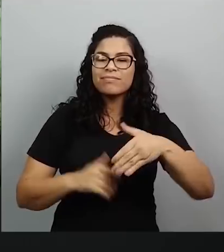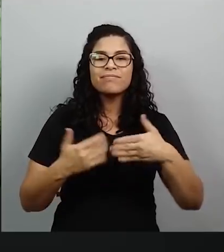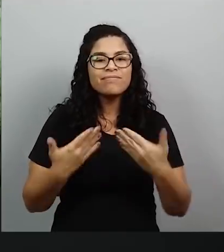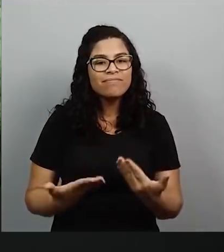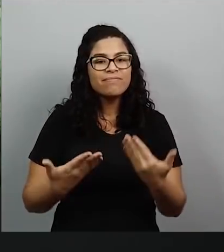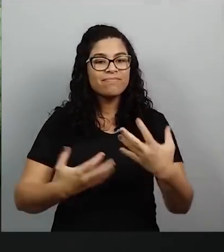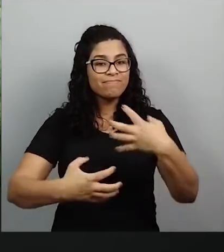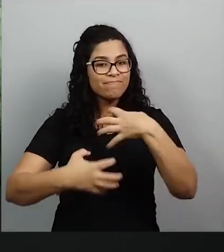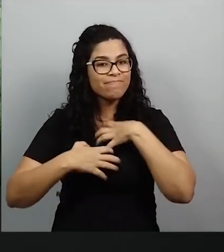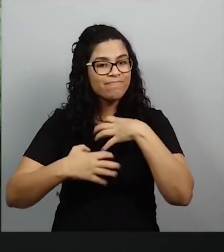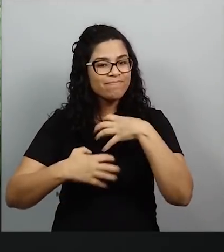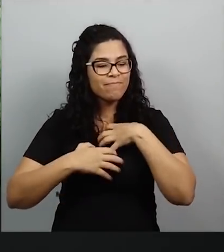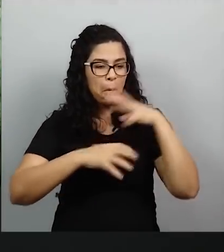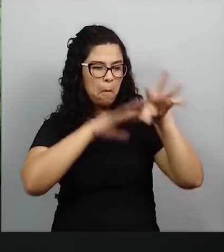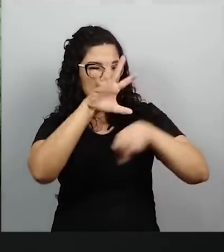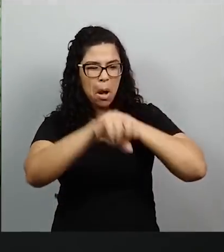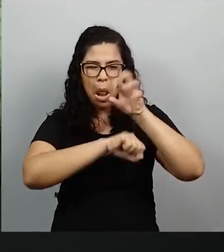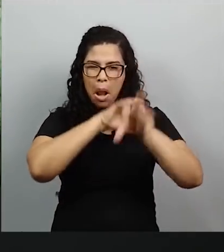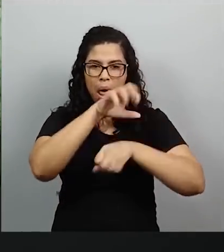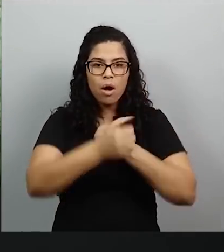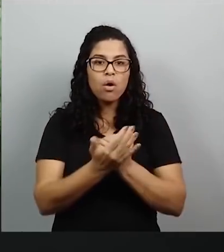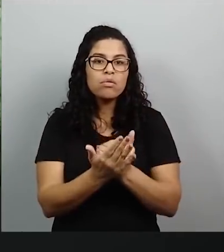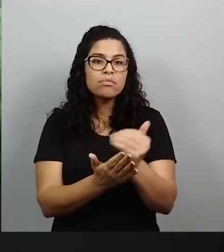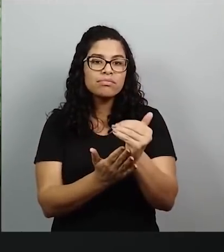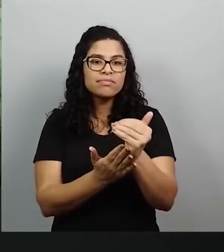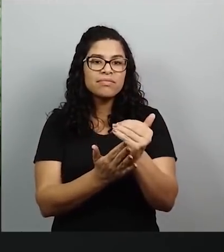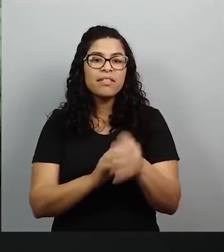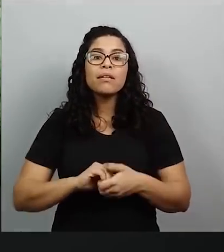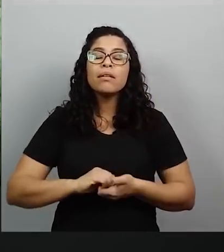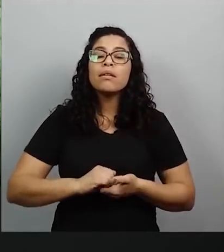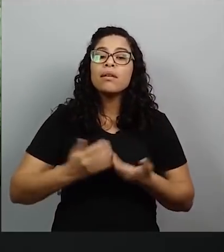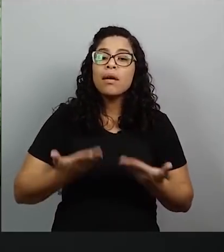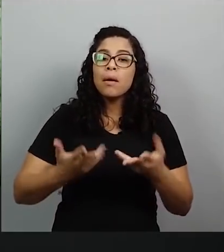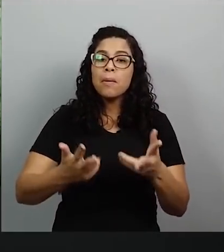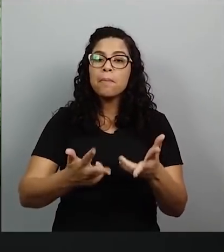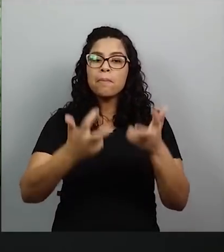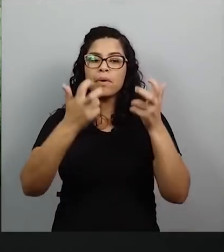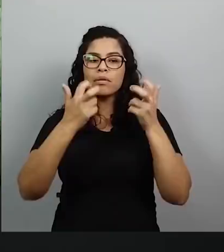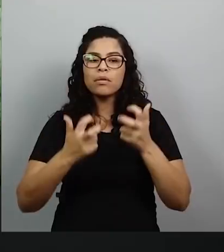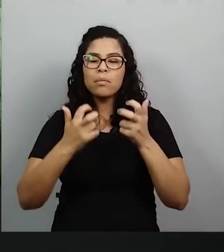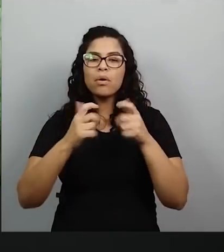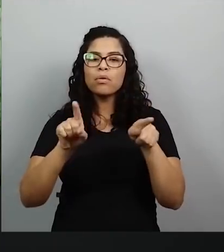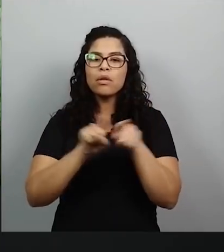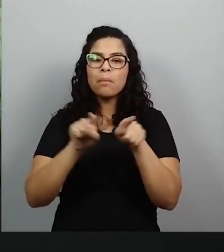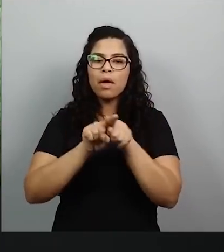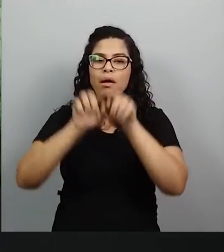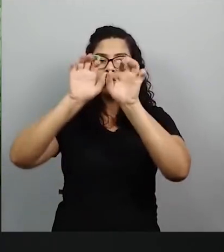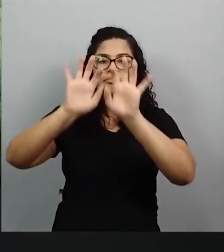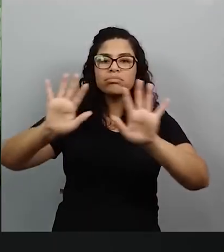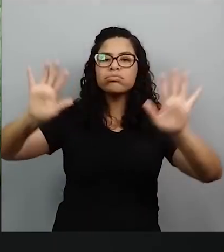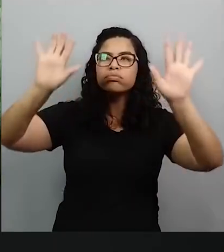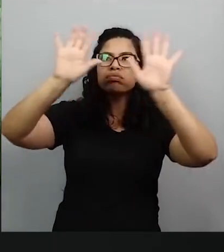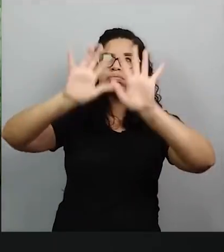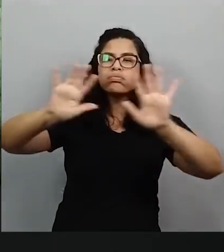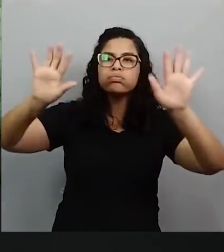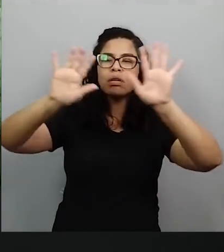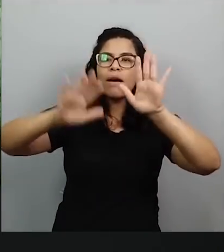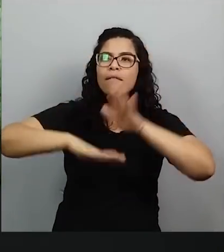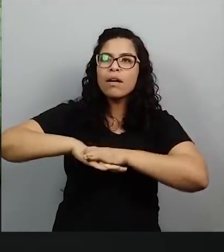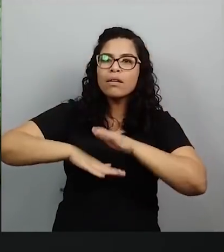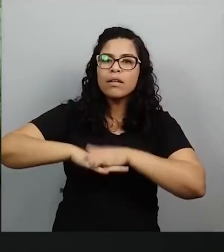dessa maneira, eles faziam toda essa extração aqui. Junto com isso, percebeu-se que o clima era propício